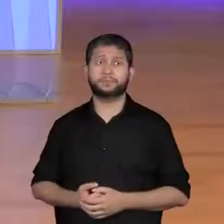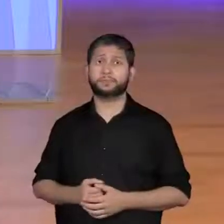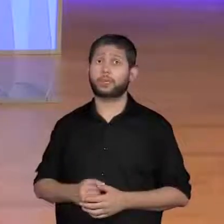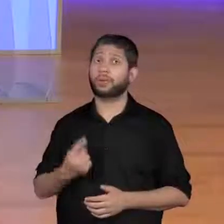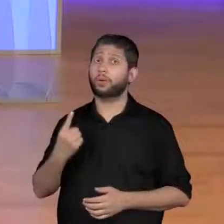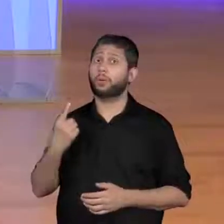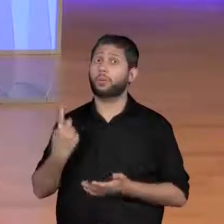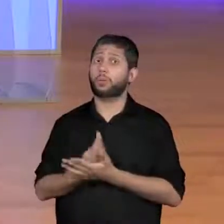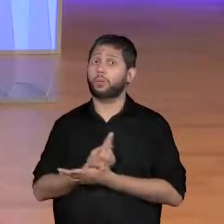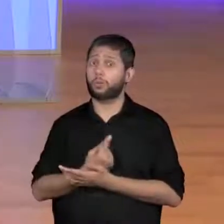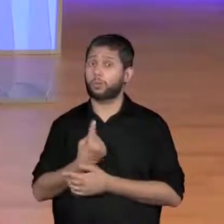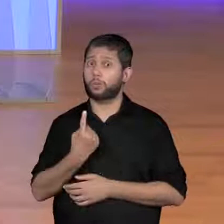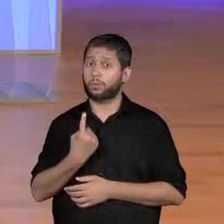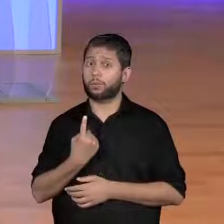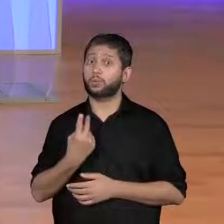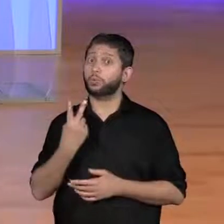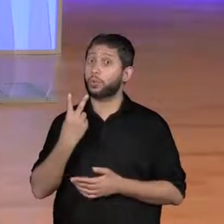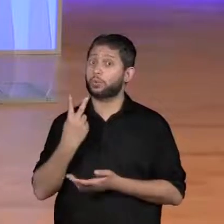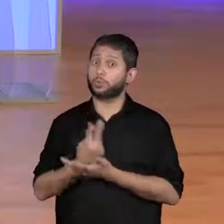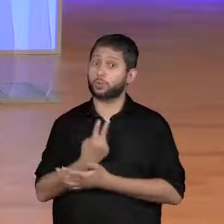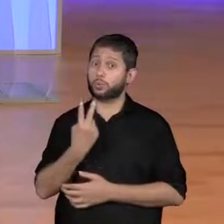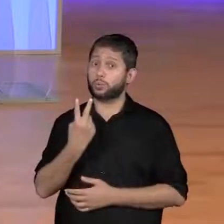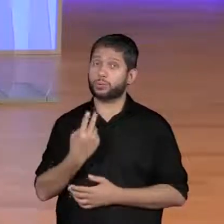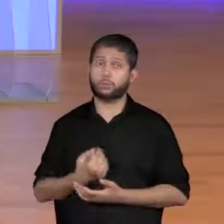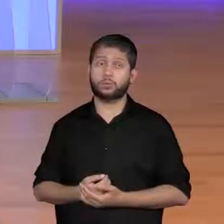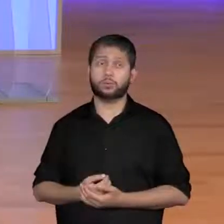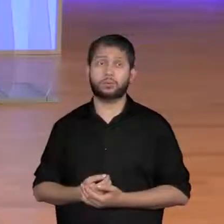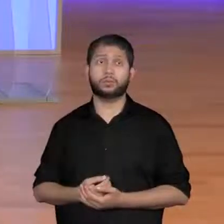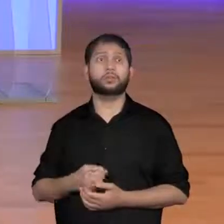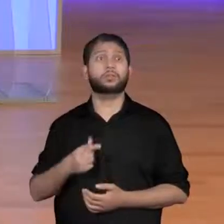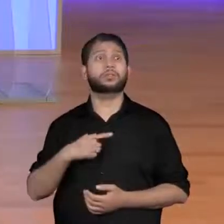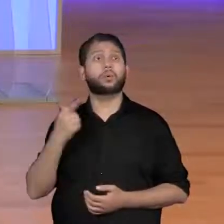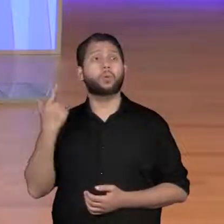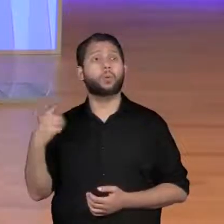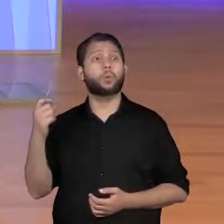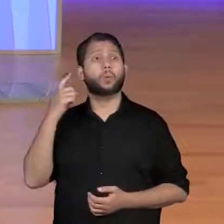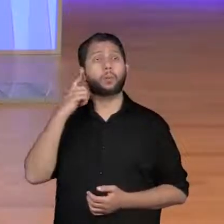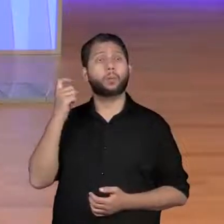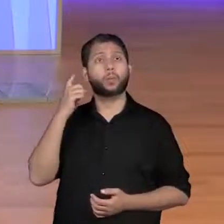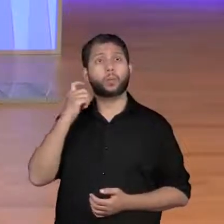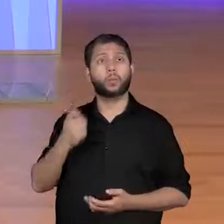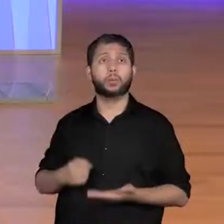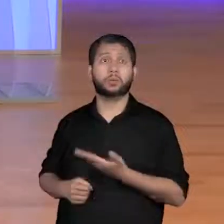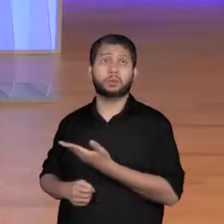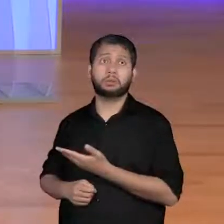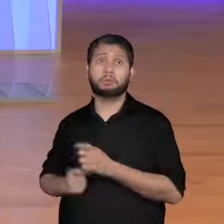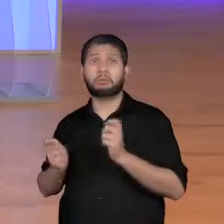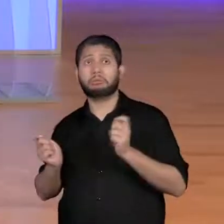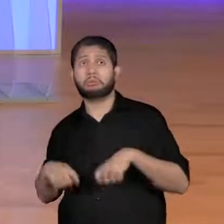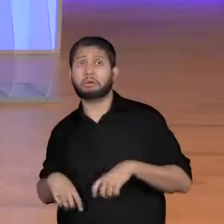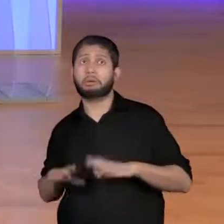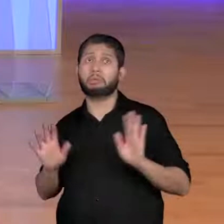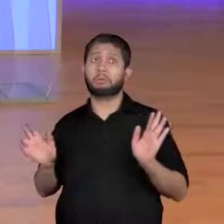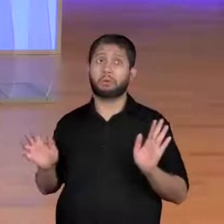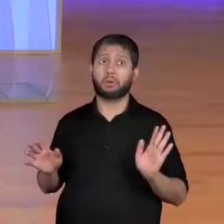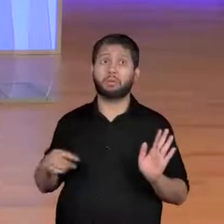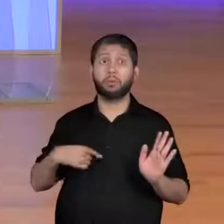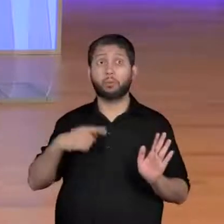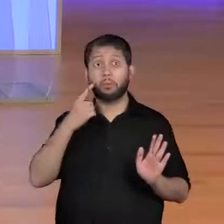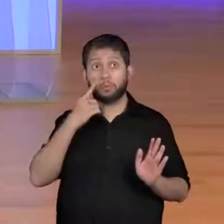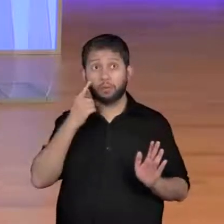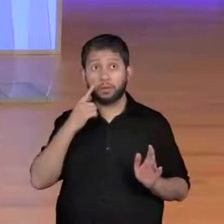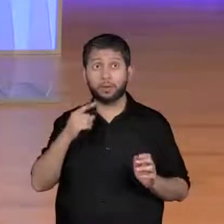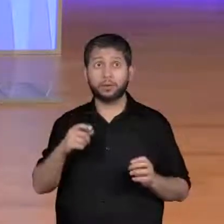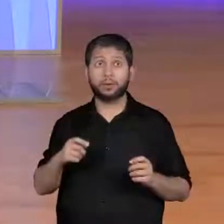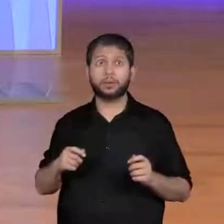errou. Sim. Olha, Pro, tem um outro barulhinho aqui. Não sei se vai ser fácil de identificar, mas vamos